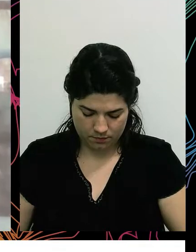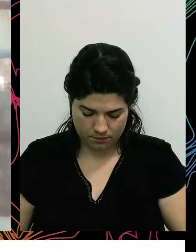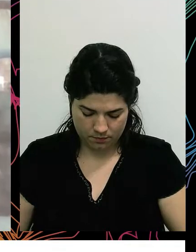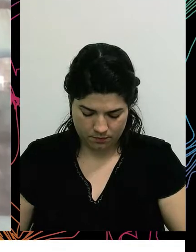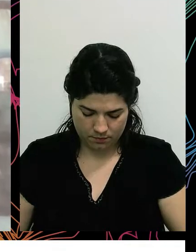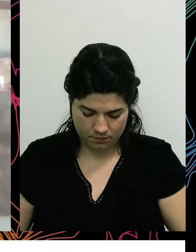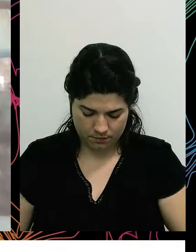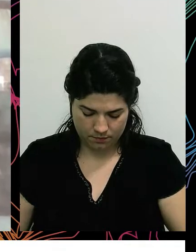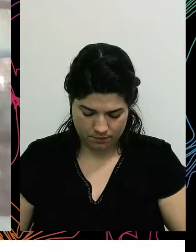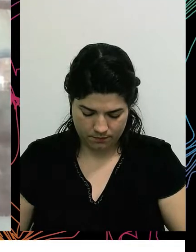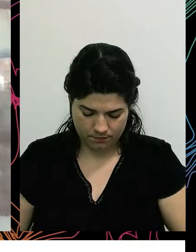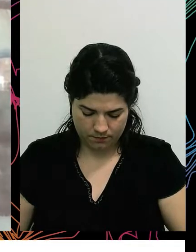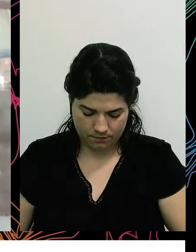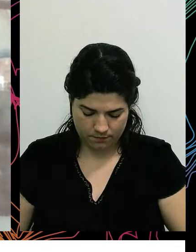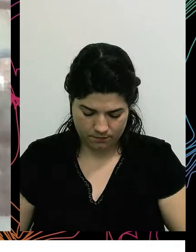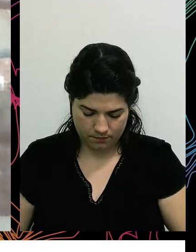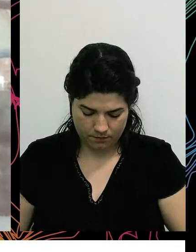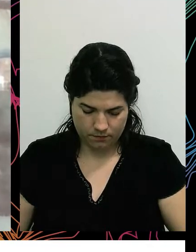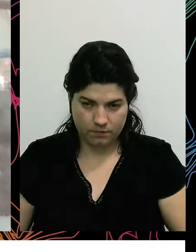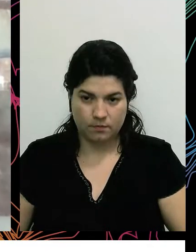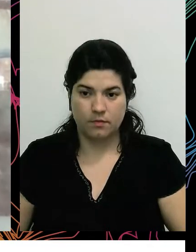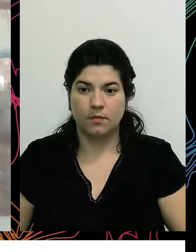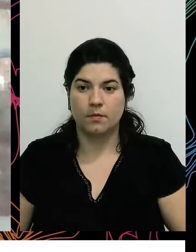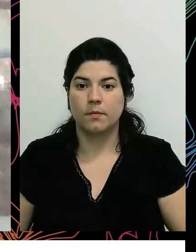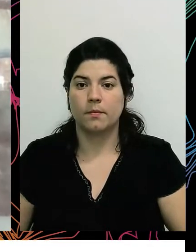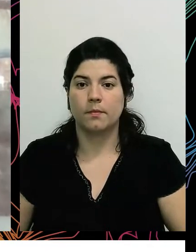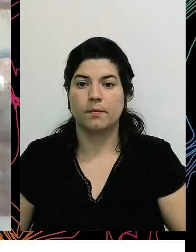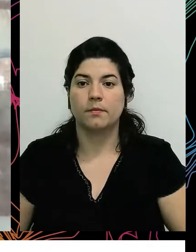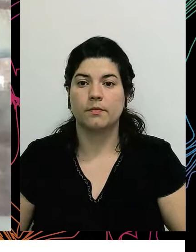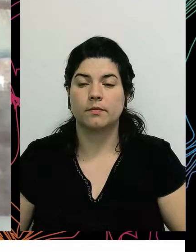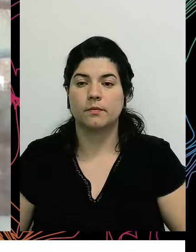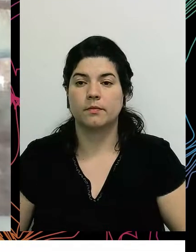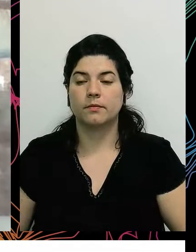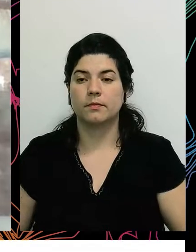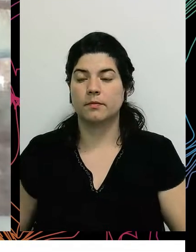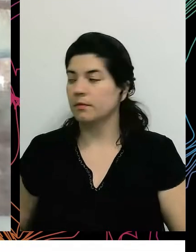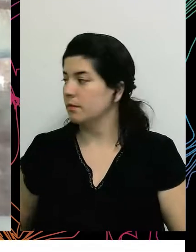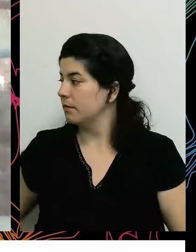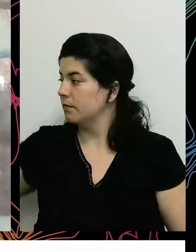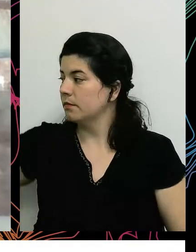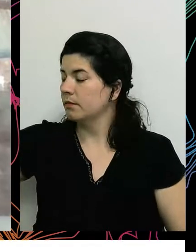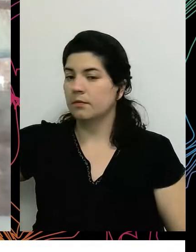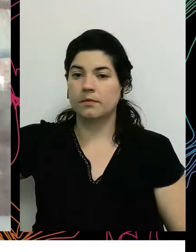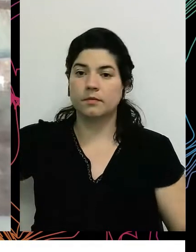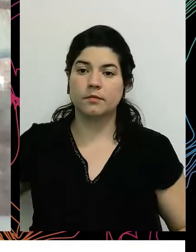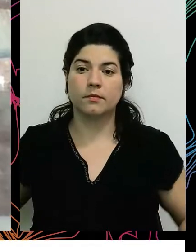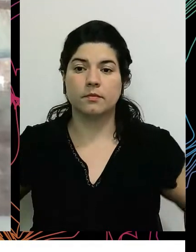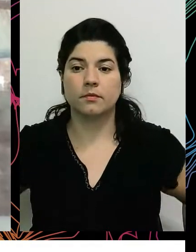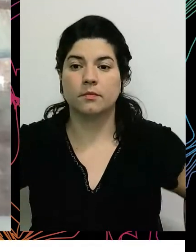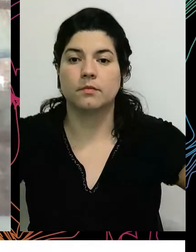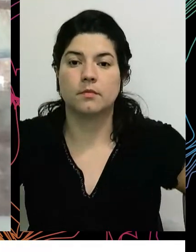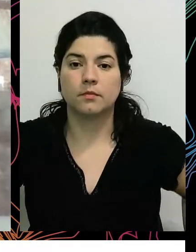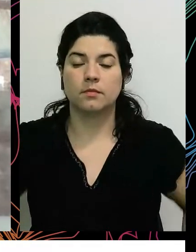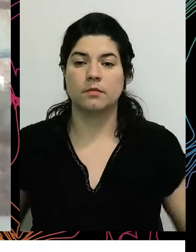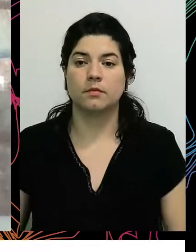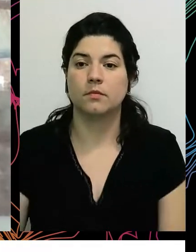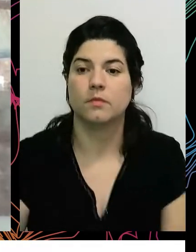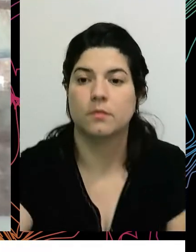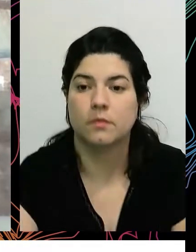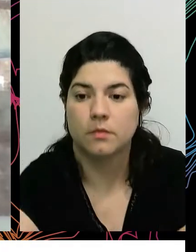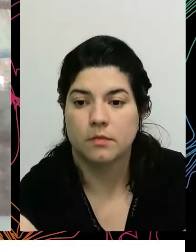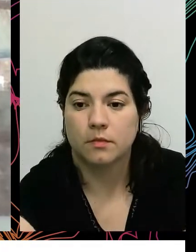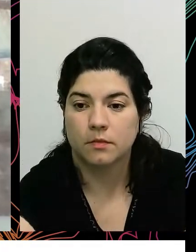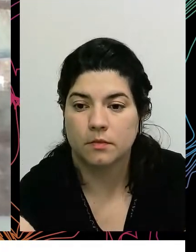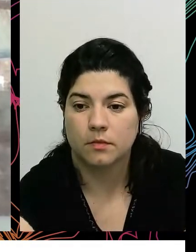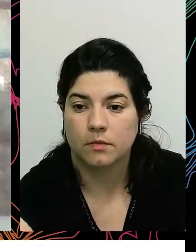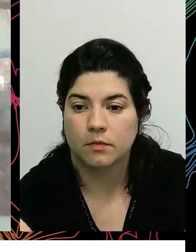Olá a todos e todas, é um prazer estar aqui com vocês hoje. Vamos dar início a mais um painel da Conferência Ethos. Esse